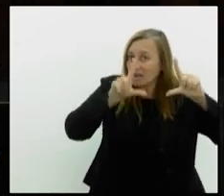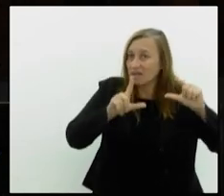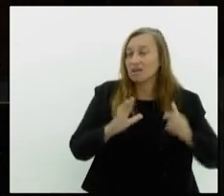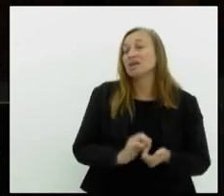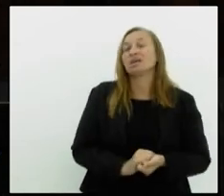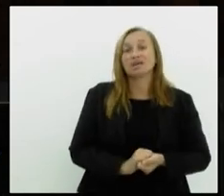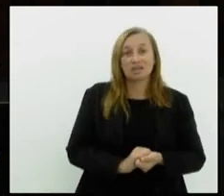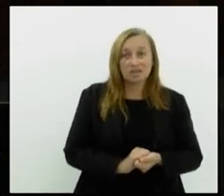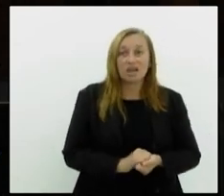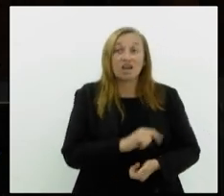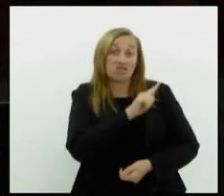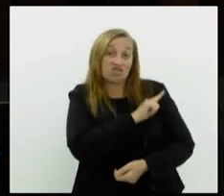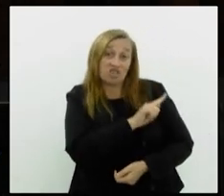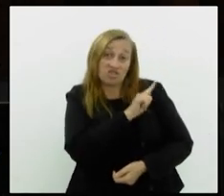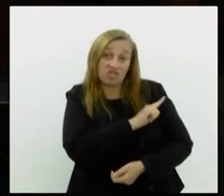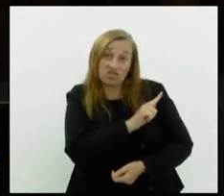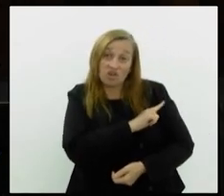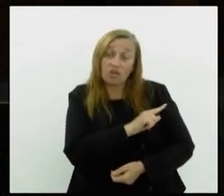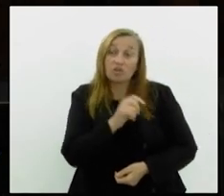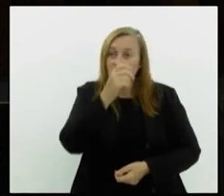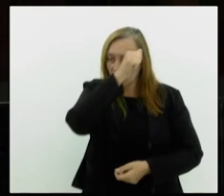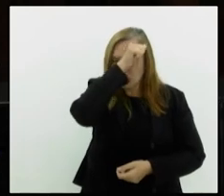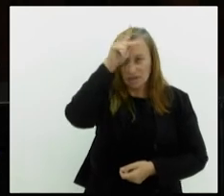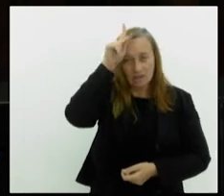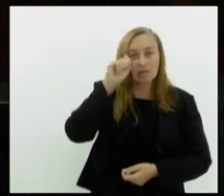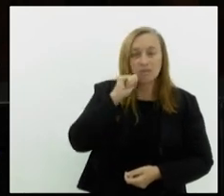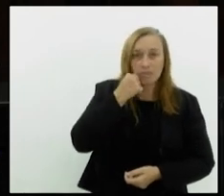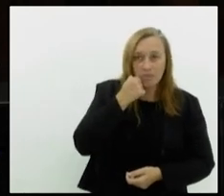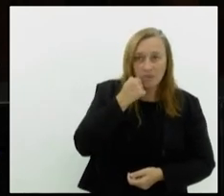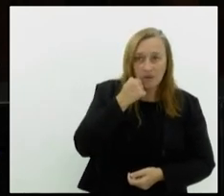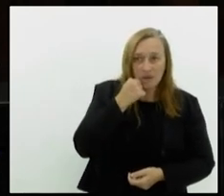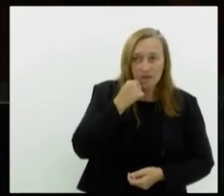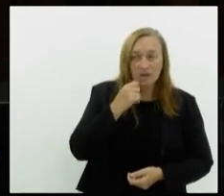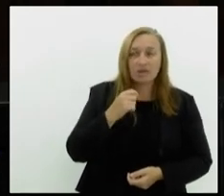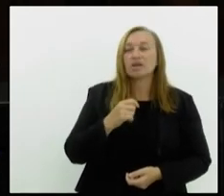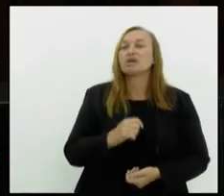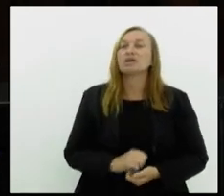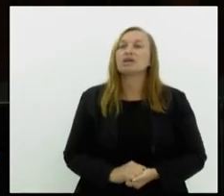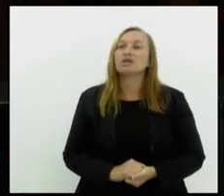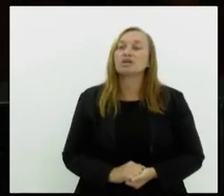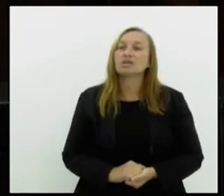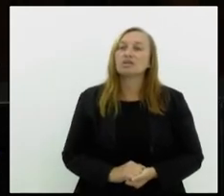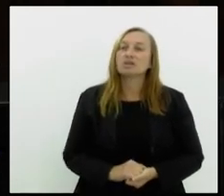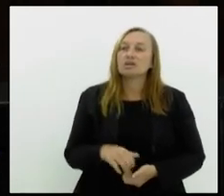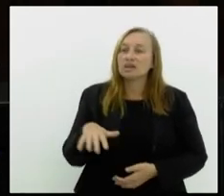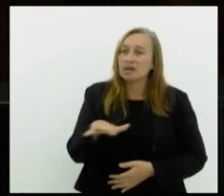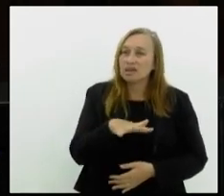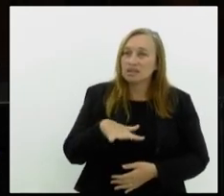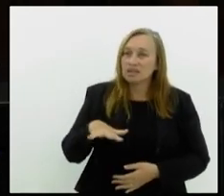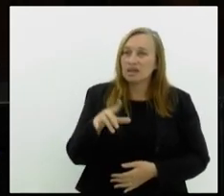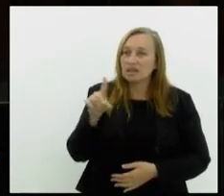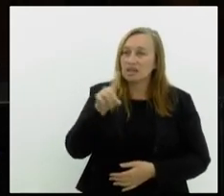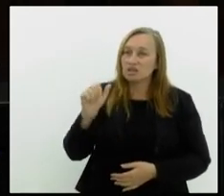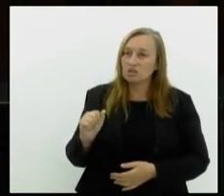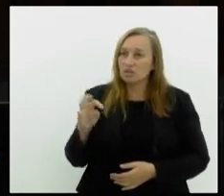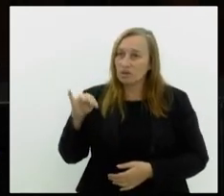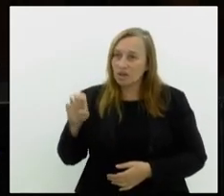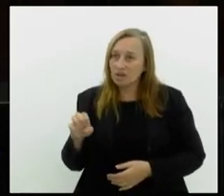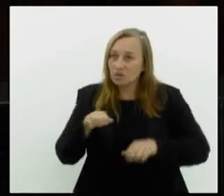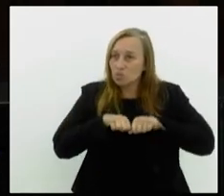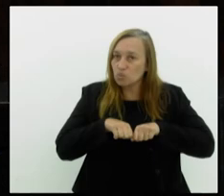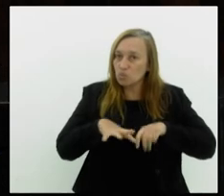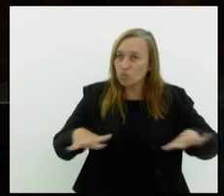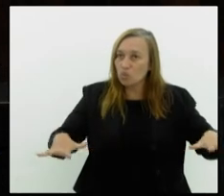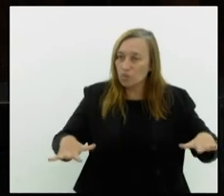Foi sob a gestão de Eduardo Paes, seja de subprefeito, depois de prefeito, que os territórios da Zona Oeste expandiram